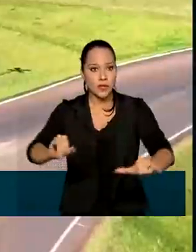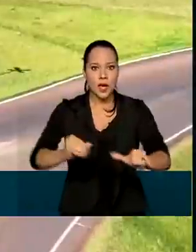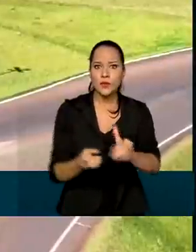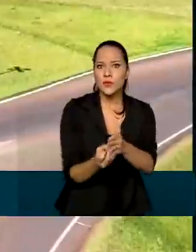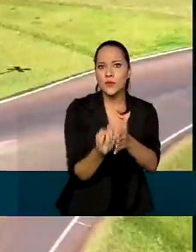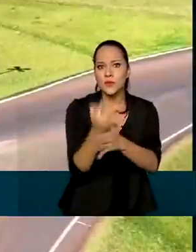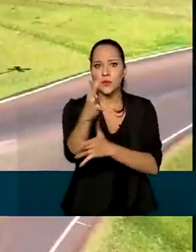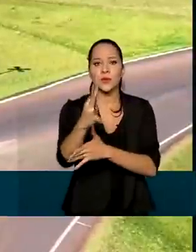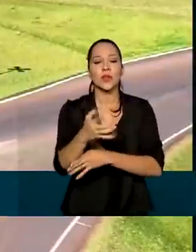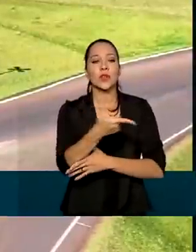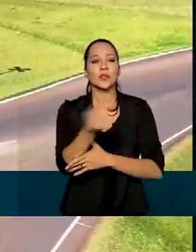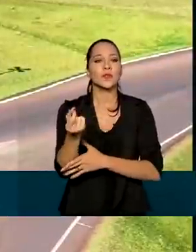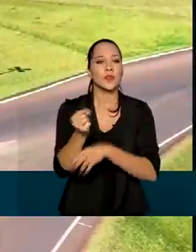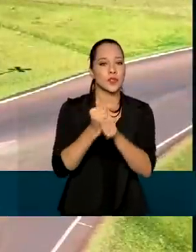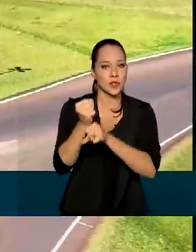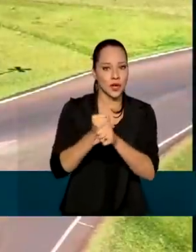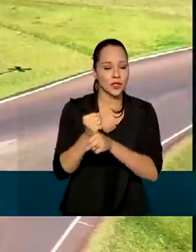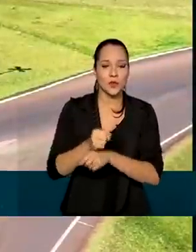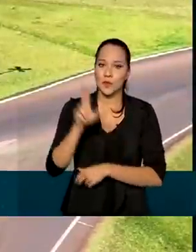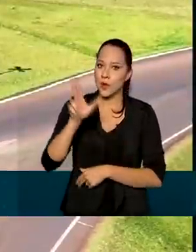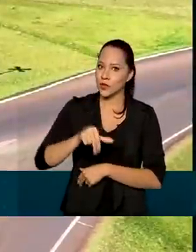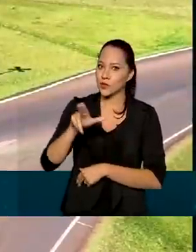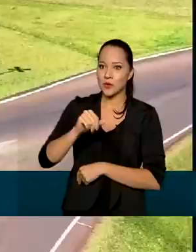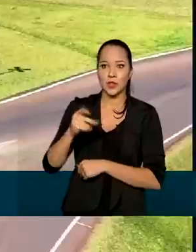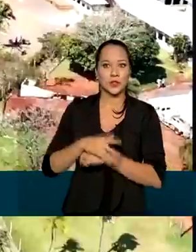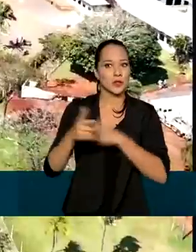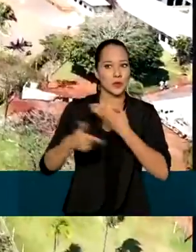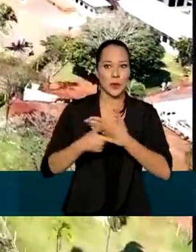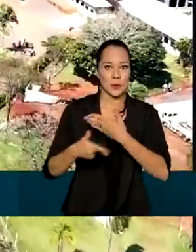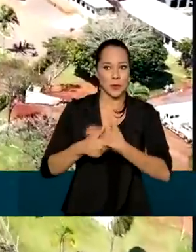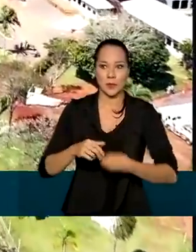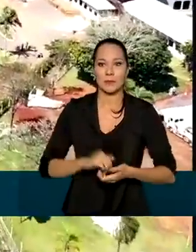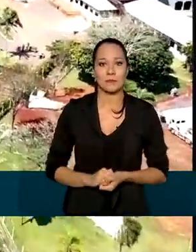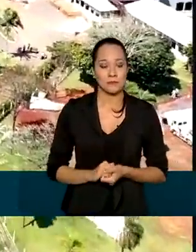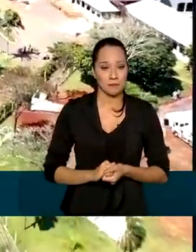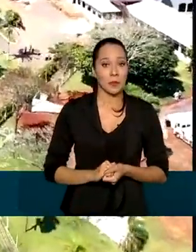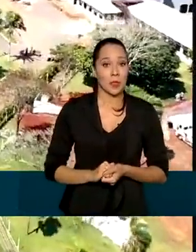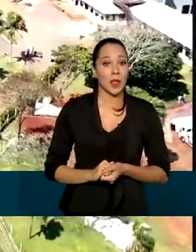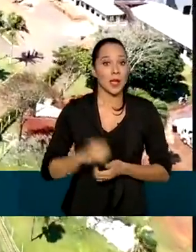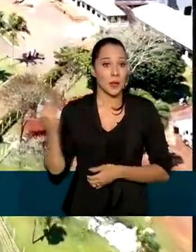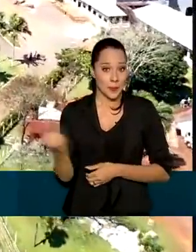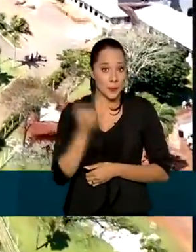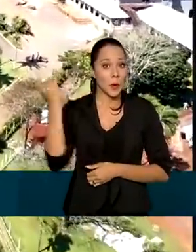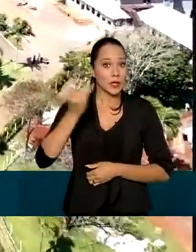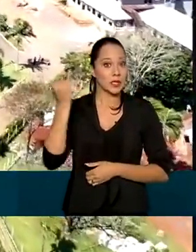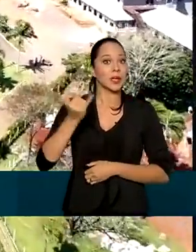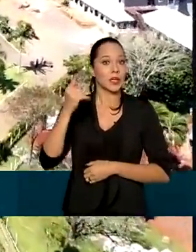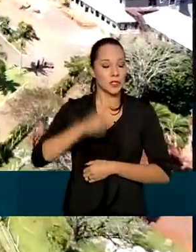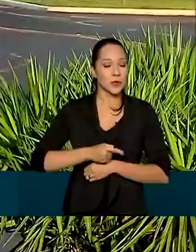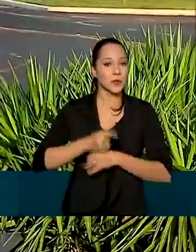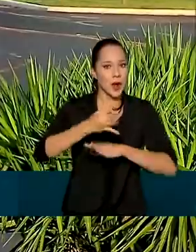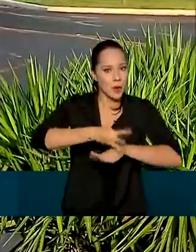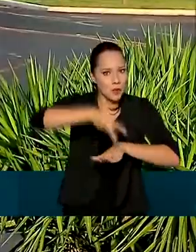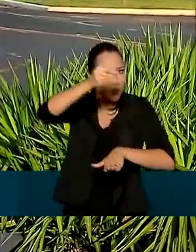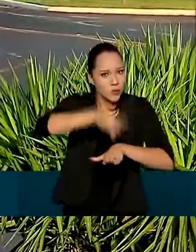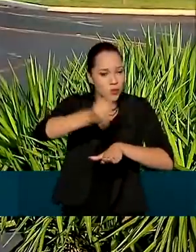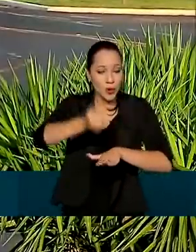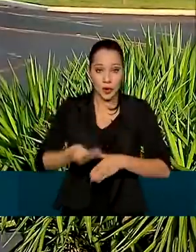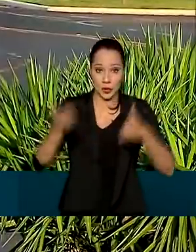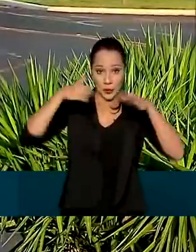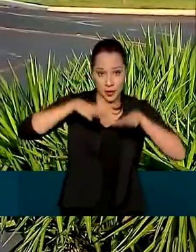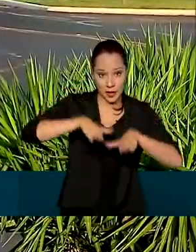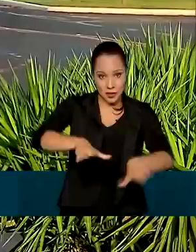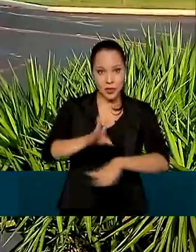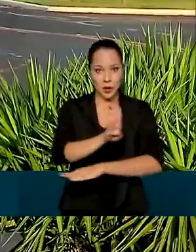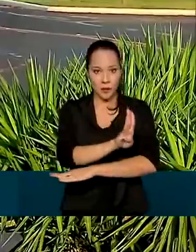vezes nos últimos 20 anos, mas nunca havia saído do papel. Considerada essencial para o escoamento de cargas na região, a duplicação